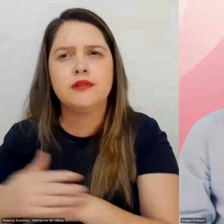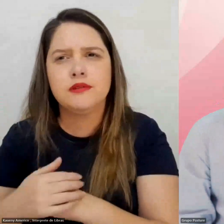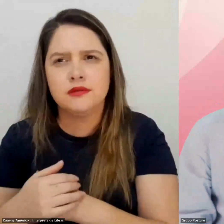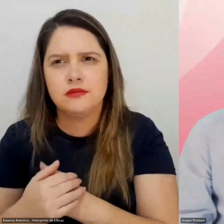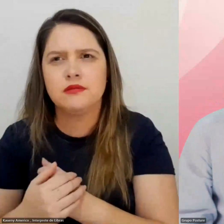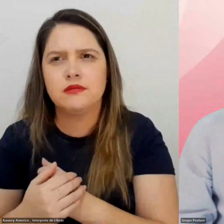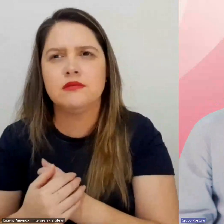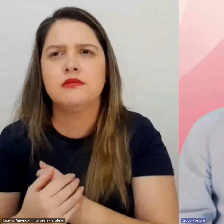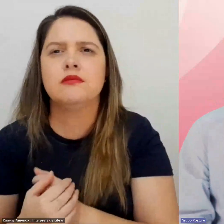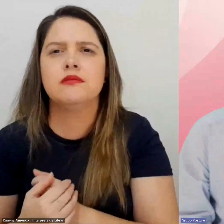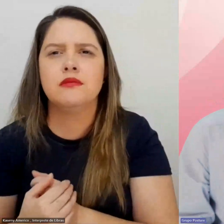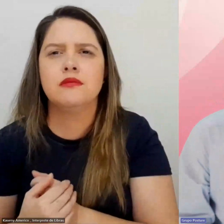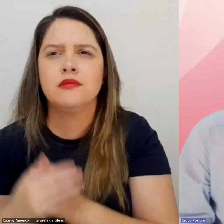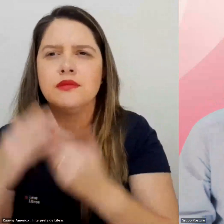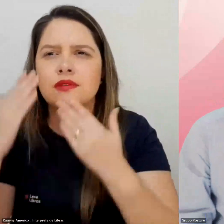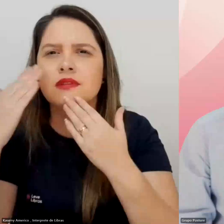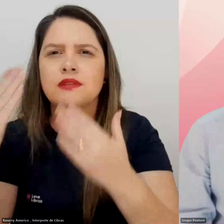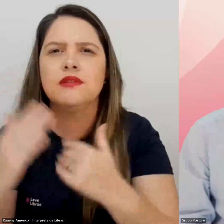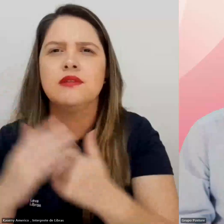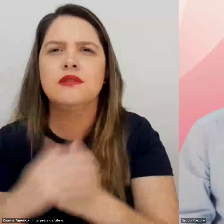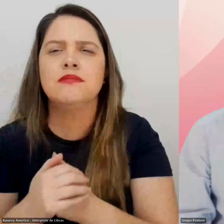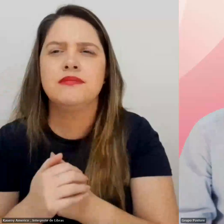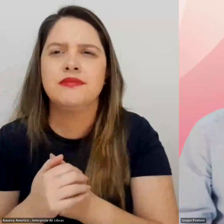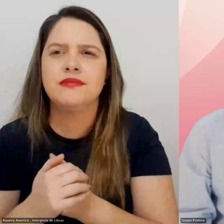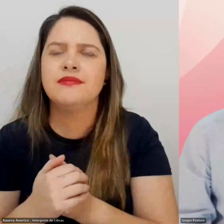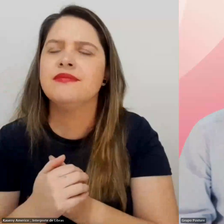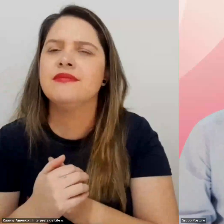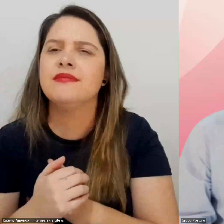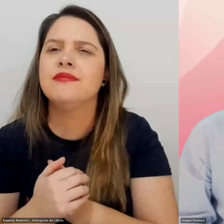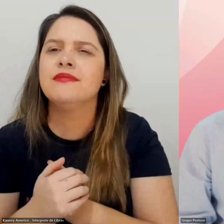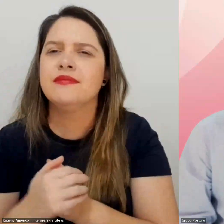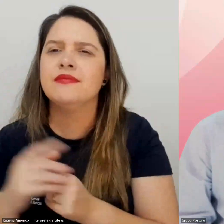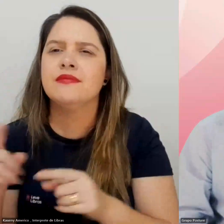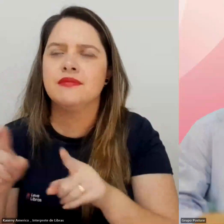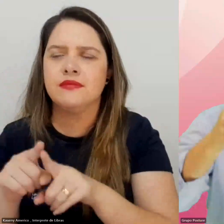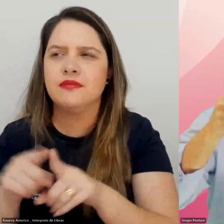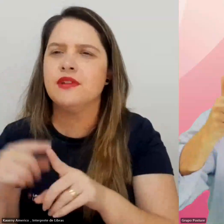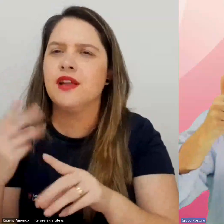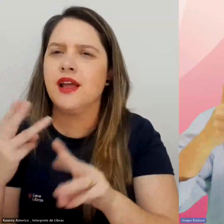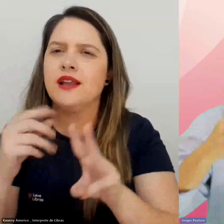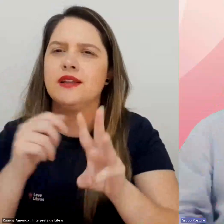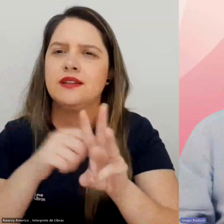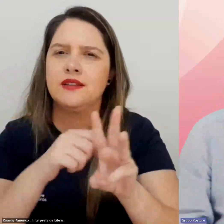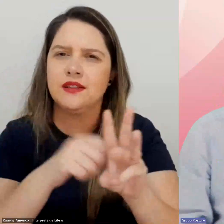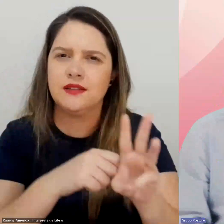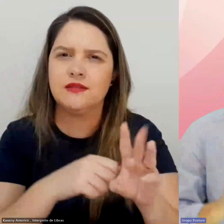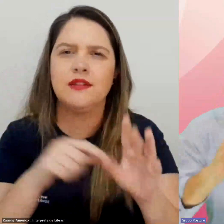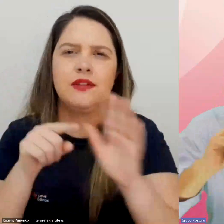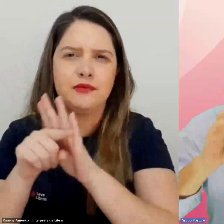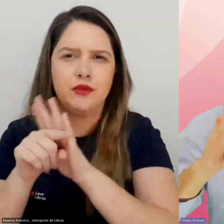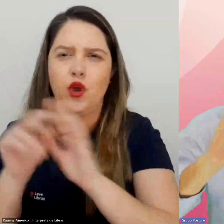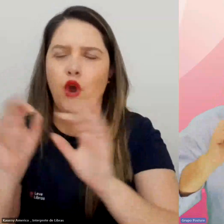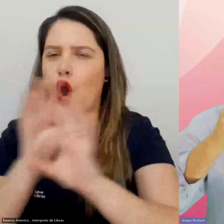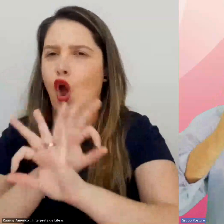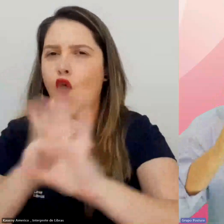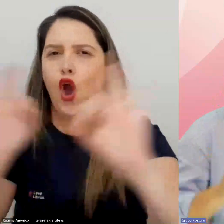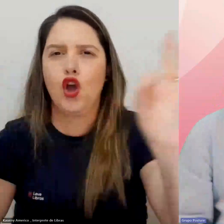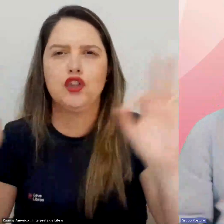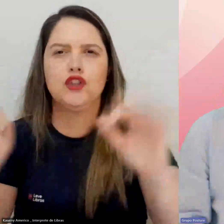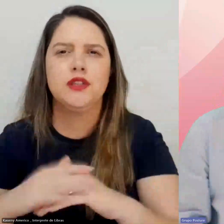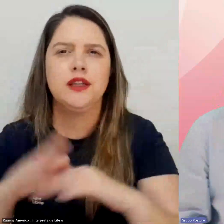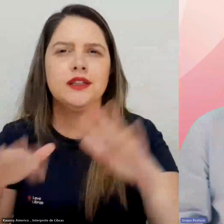Muito obrigado. Só isso que eu queria Imagina, saber. Porque minha mãe faz cada 3 meses ela vai para verificar. ótimo. Provavelmente da ótimo. tua mãe deve ser